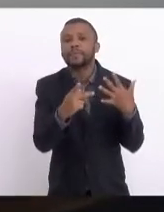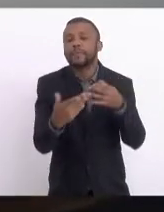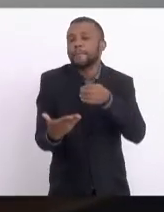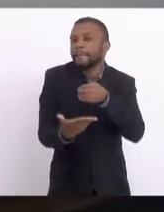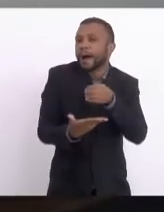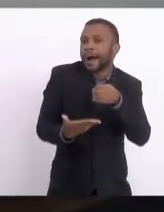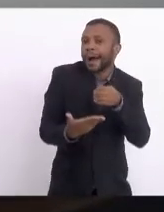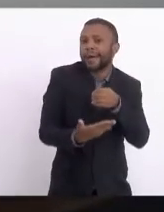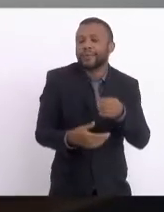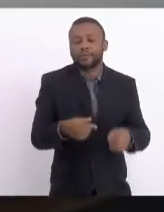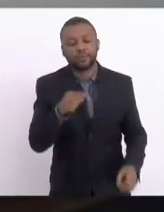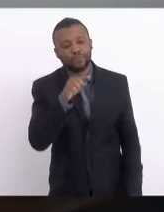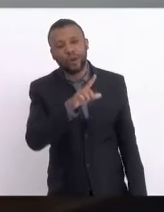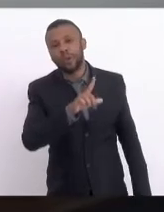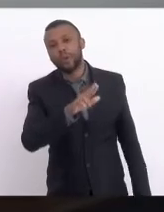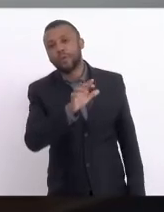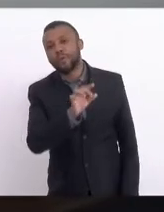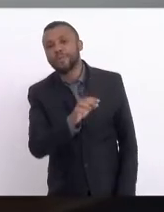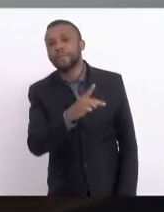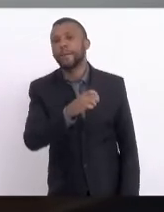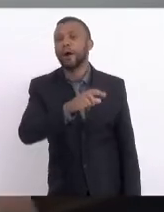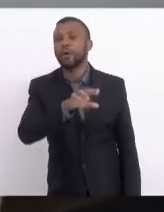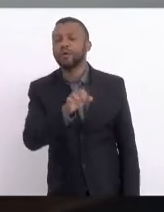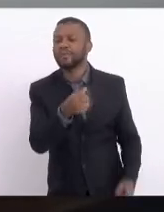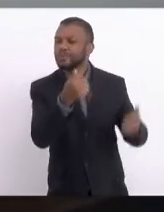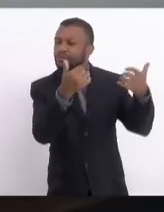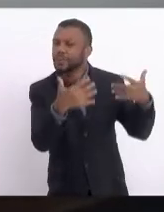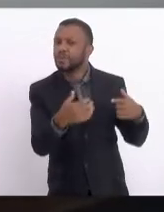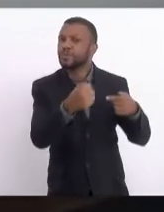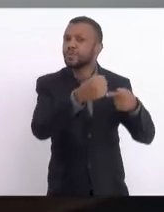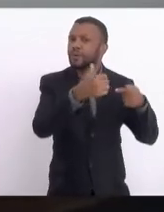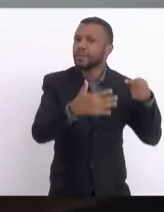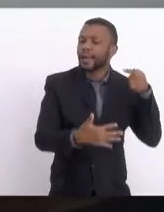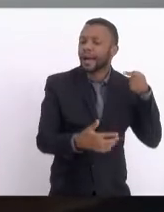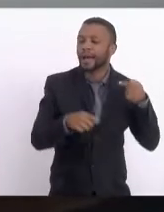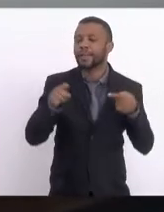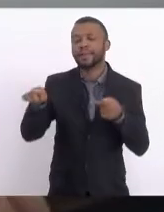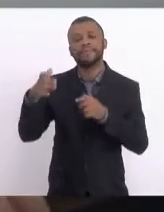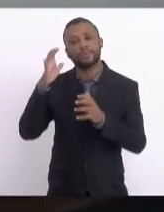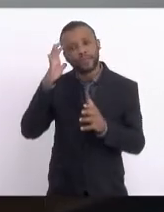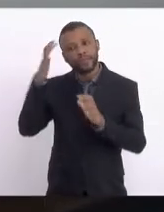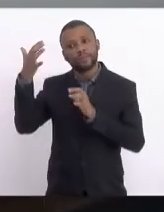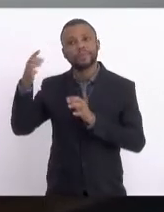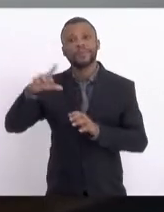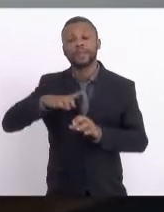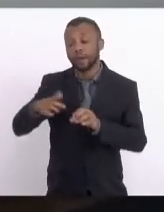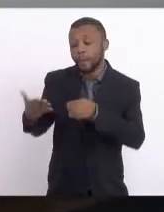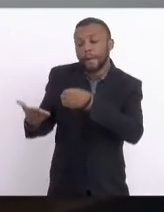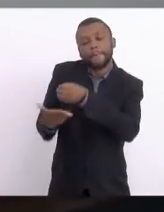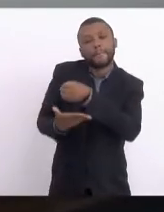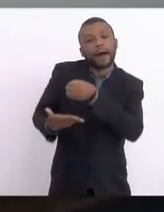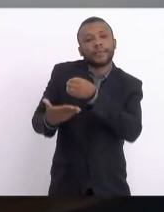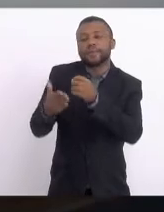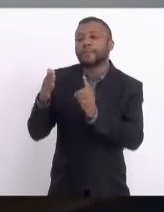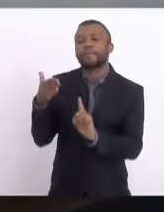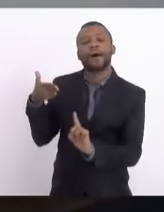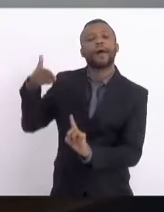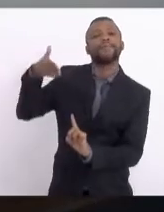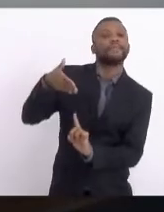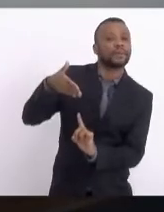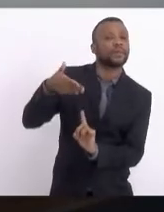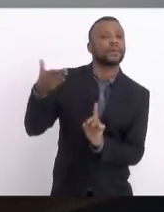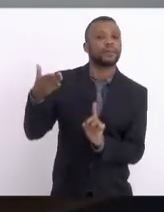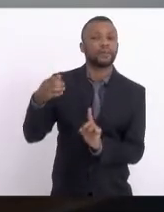de um glossário, o Flávio falou de uma definição, é isso. Tem uma parametrização, um balizamento, né, para que a gente